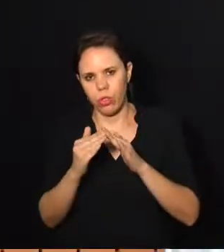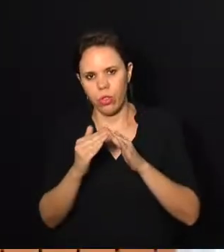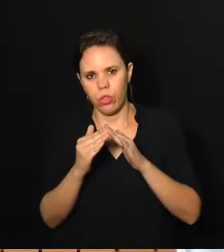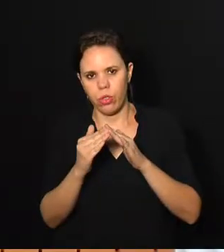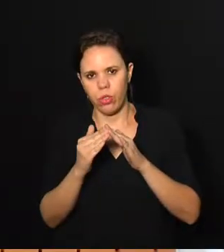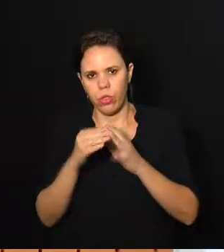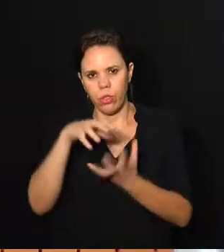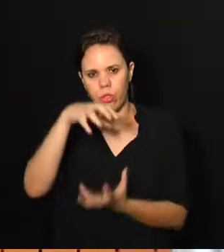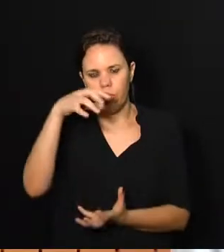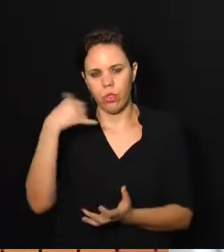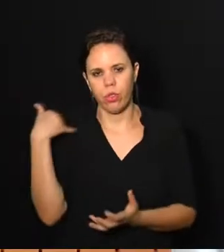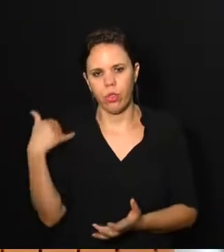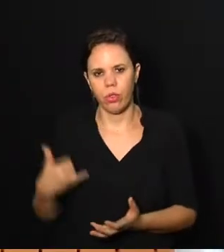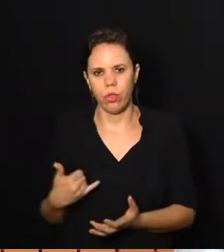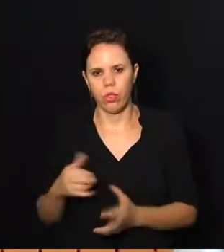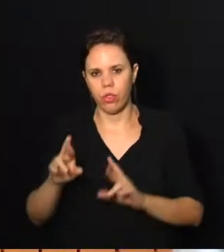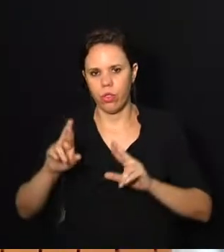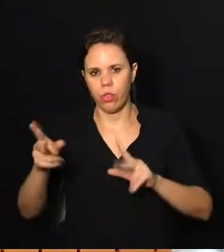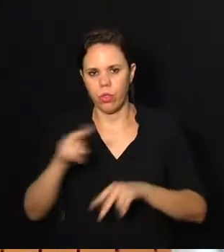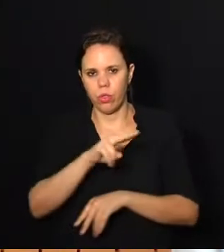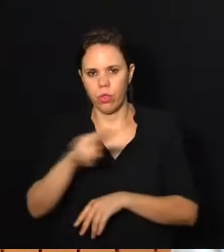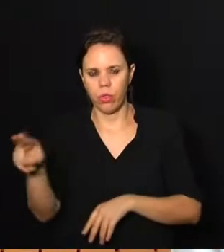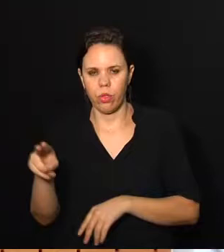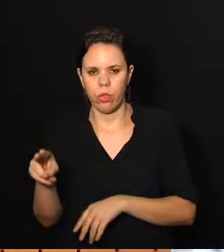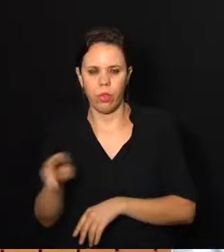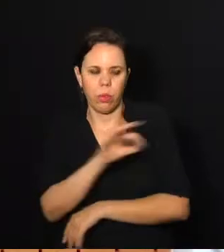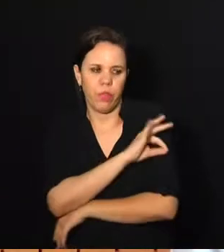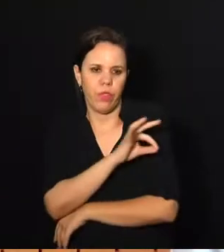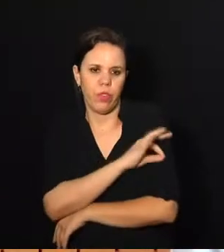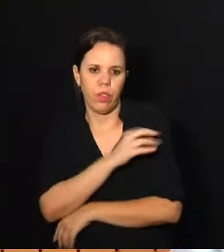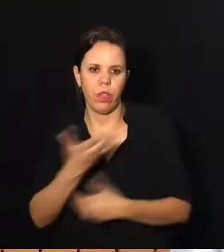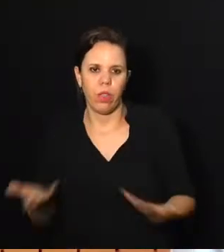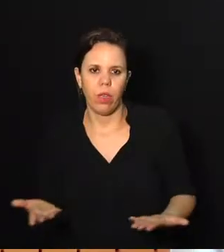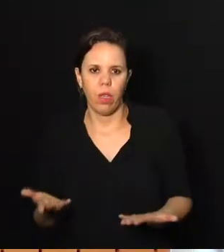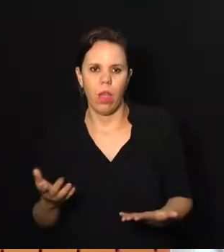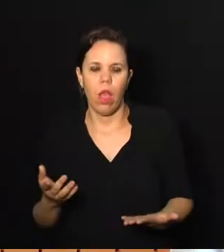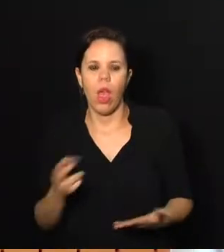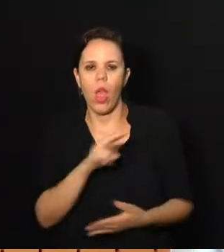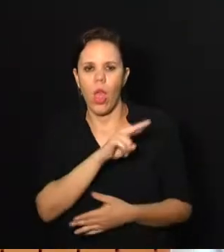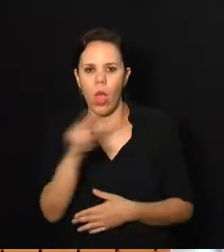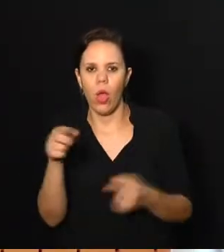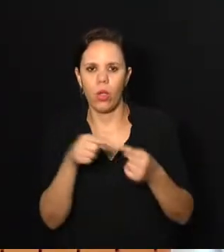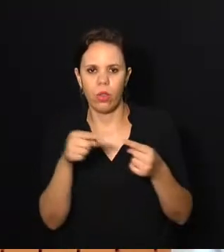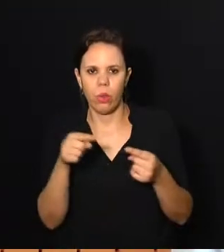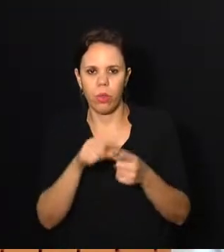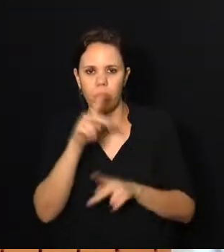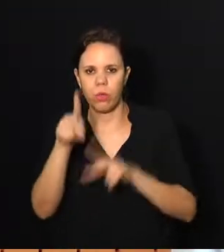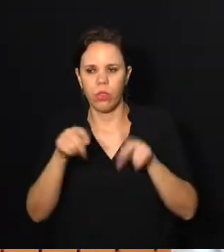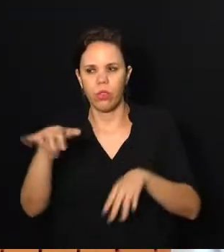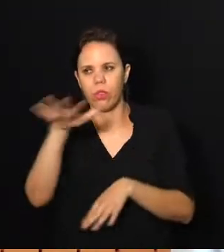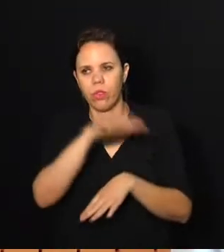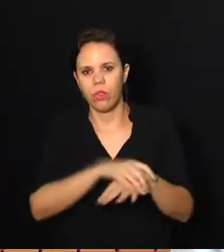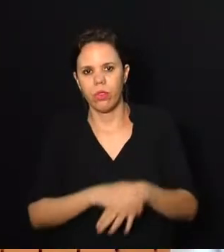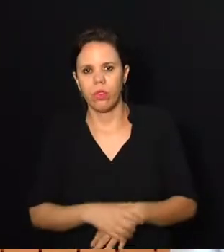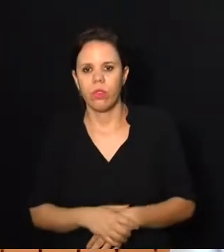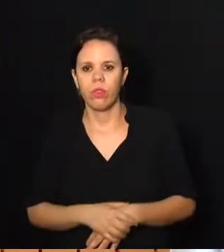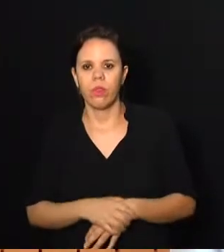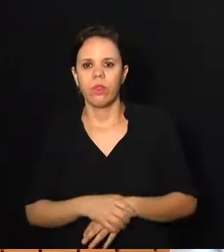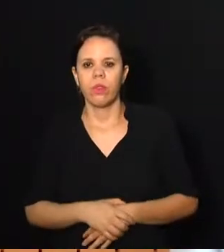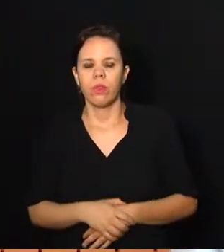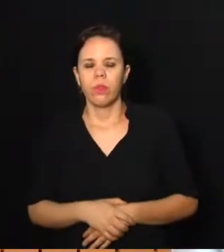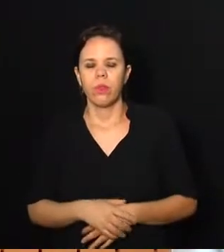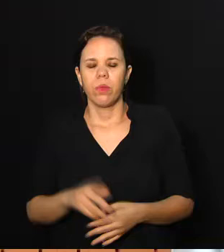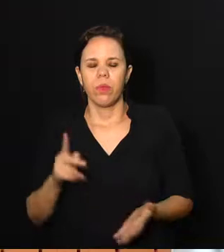Prefeitura Municipal vai denominar, mas é um nome mais assimilável pela população em geral. Porque,